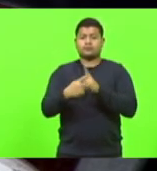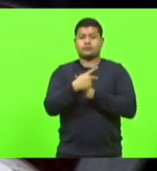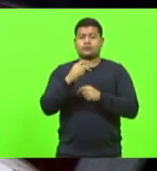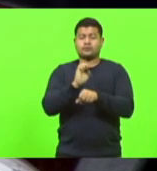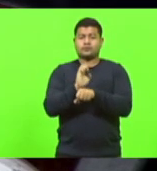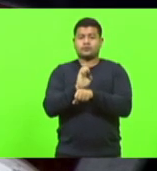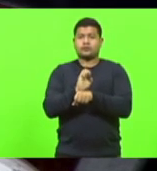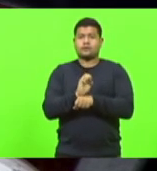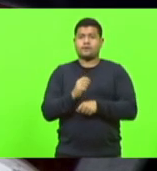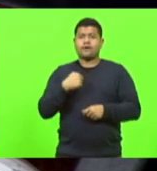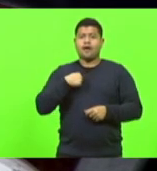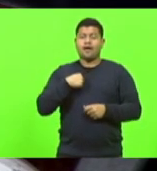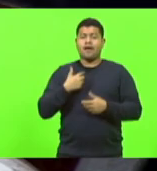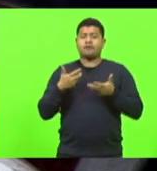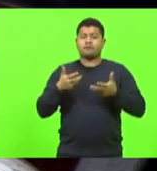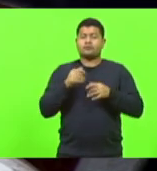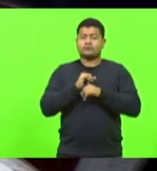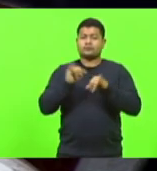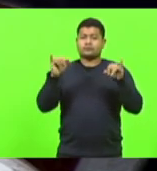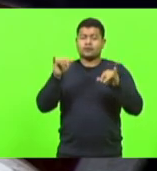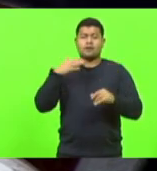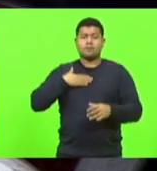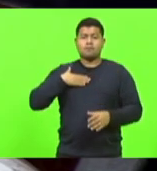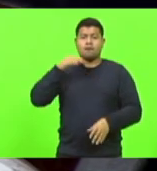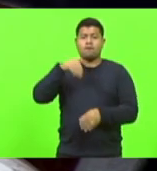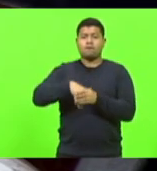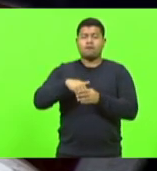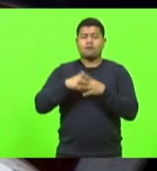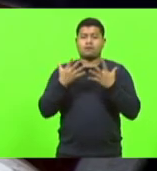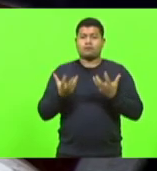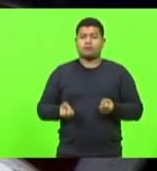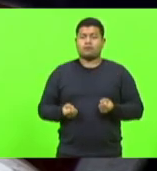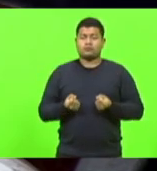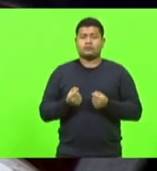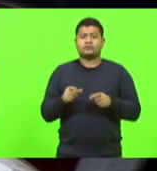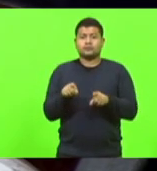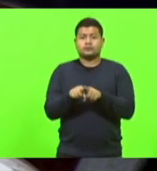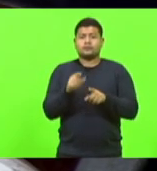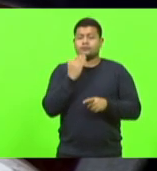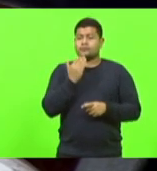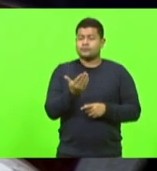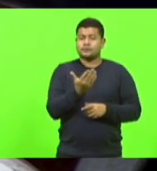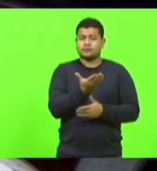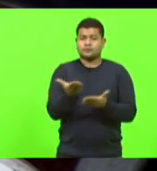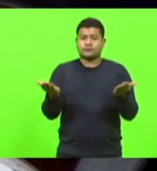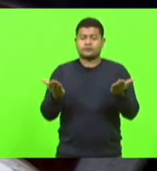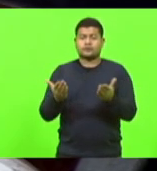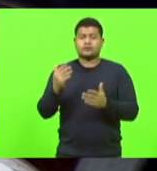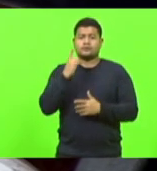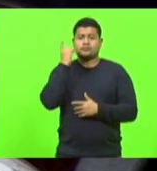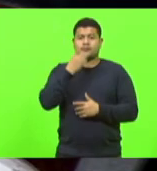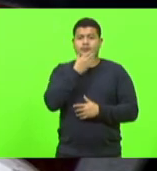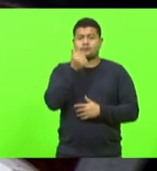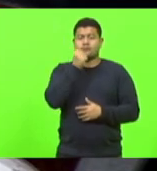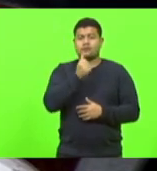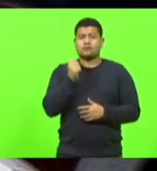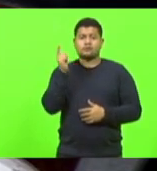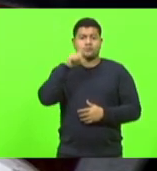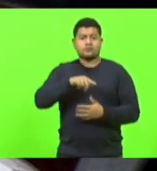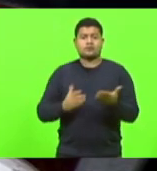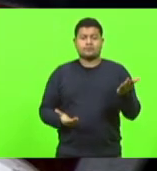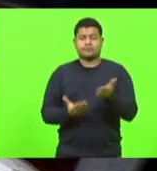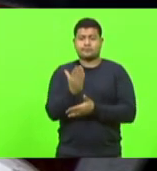venho aqui declarar o meu voto favorável e também pedir o voto dos senhores e senhoras deputadas para aprovação